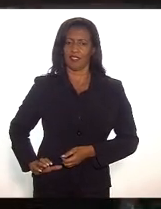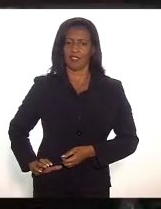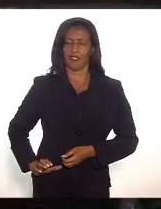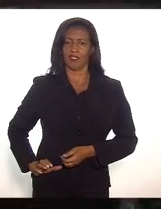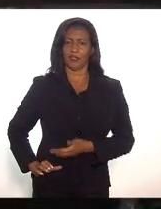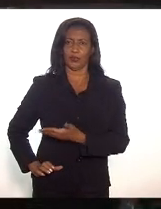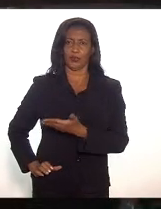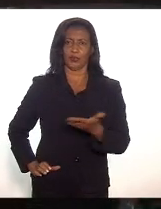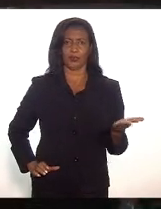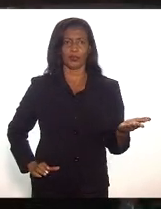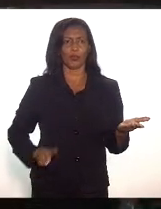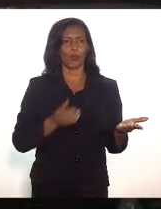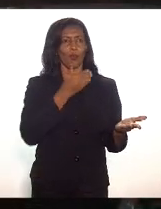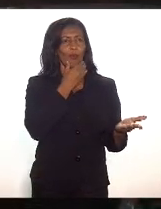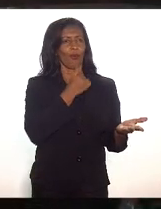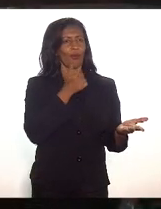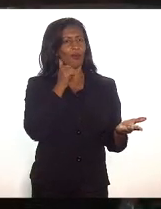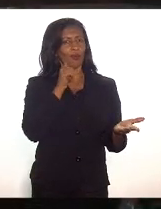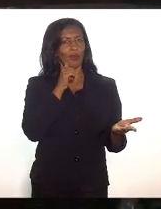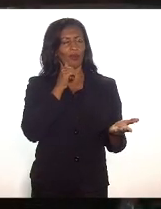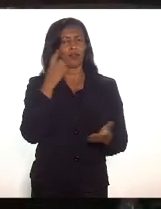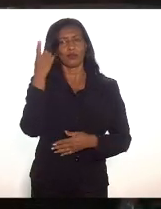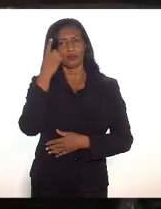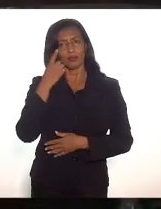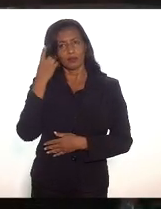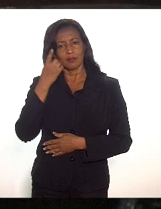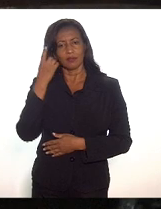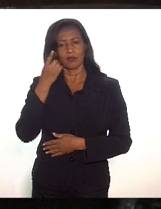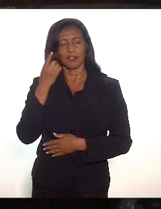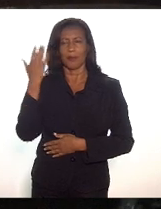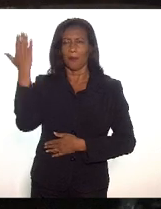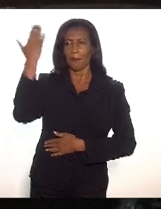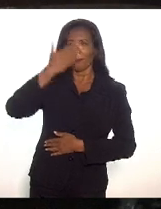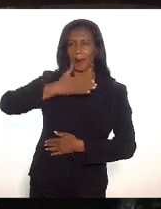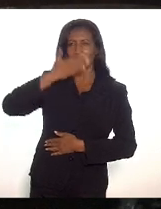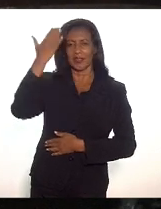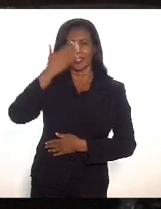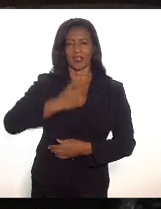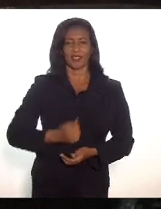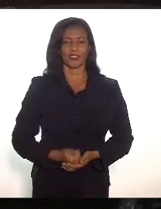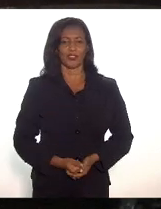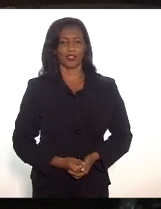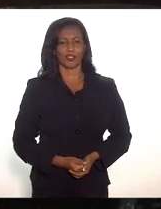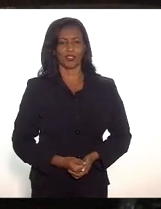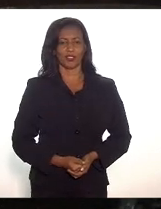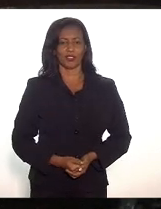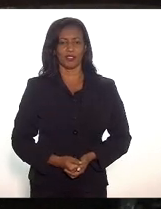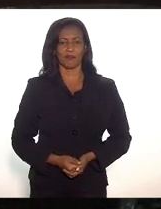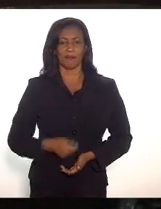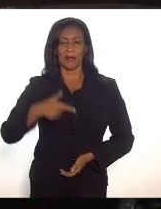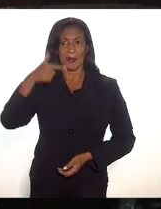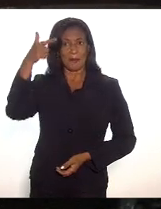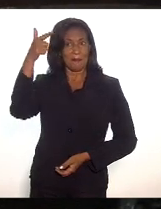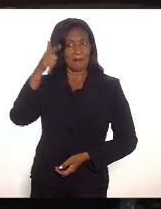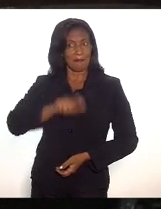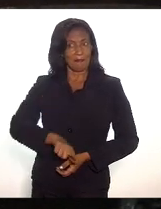senhoras e senhores deputados presentes, em mais